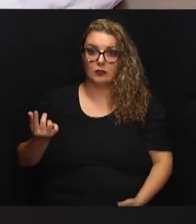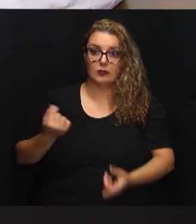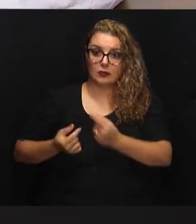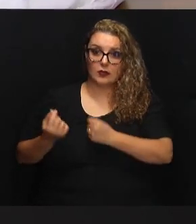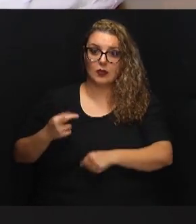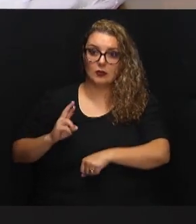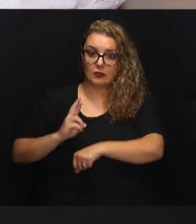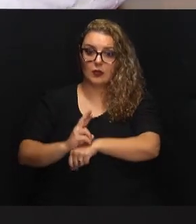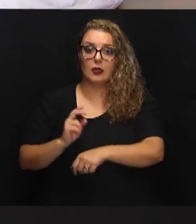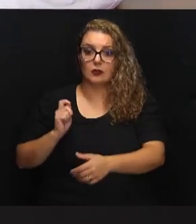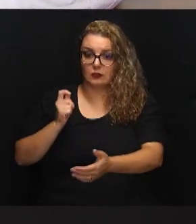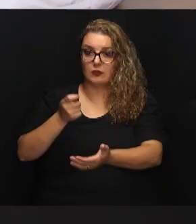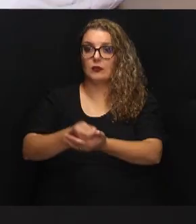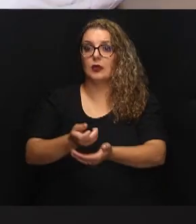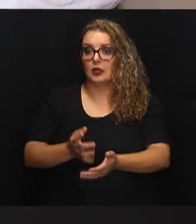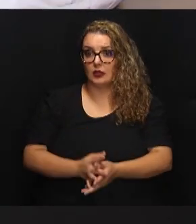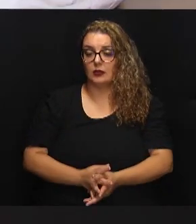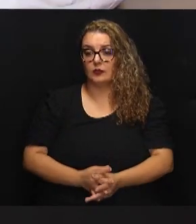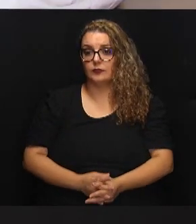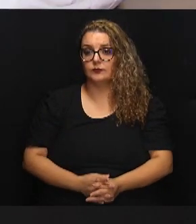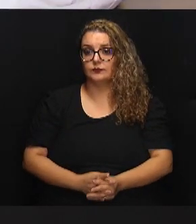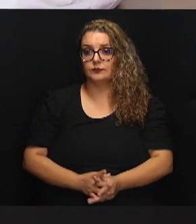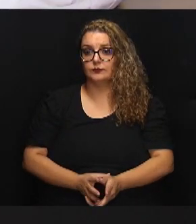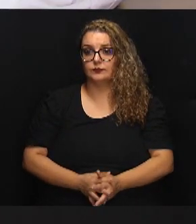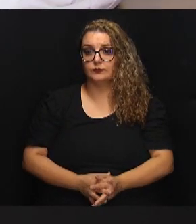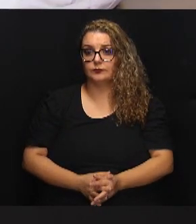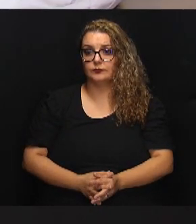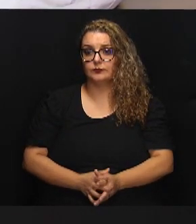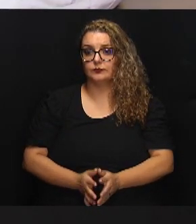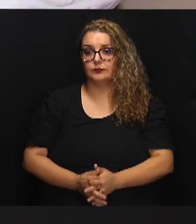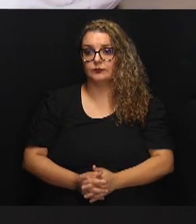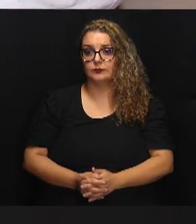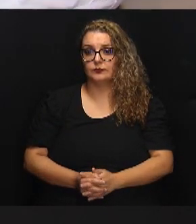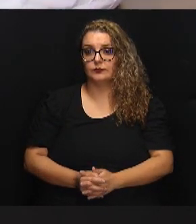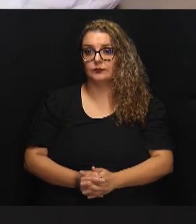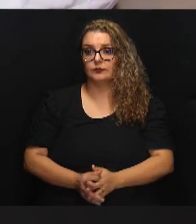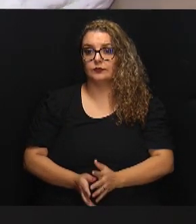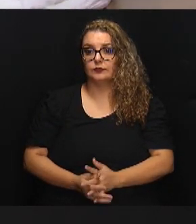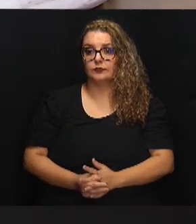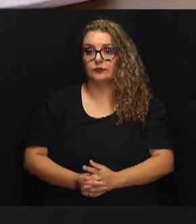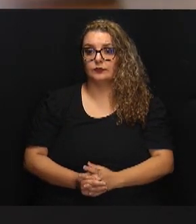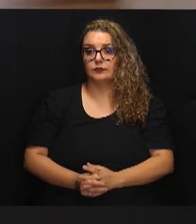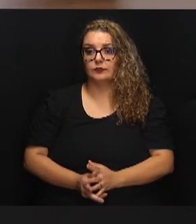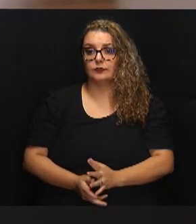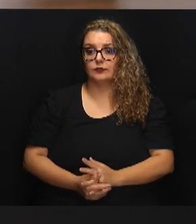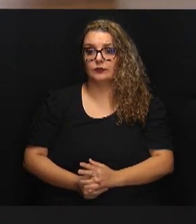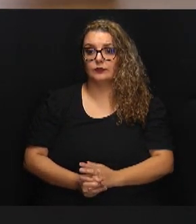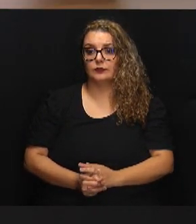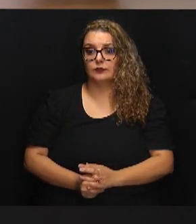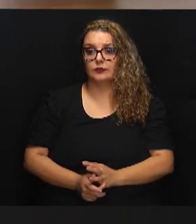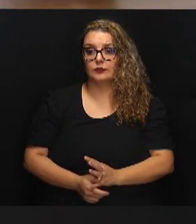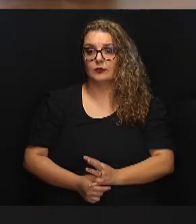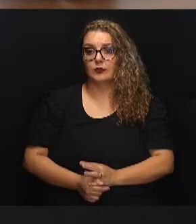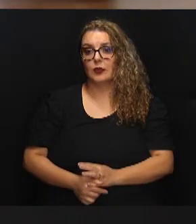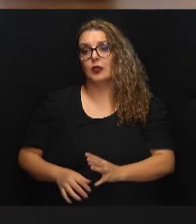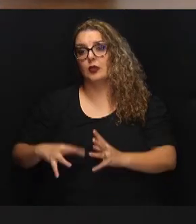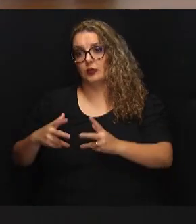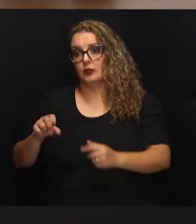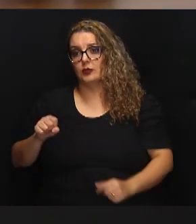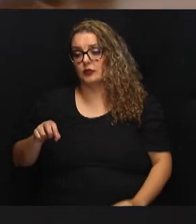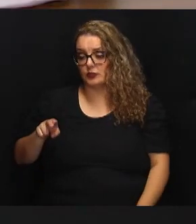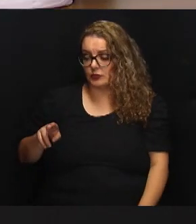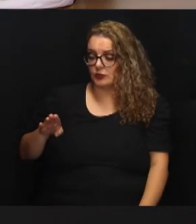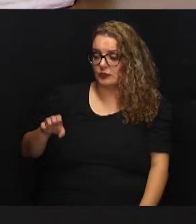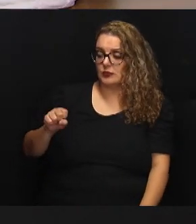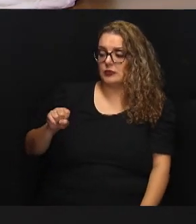poder aportar, né, a aquisição. Contudo, ainda com todos os subsídios, né, do Minha Casa